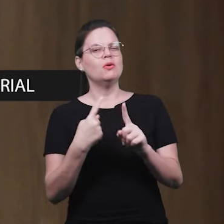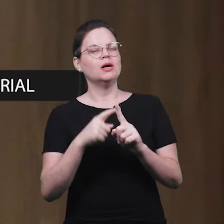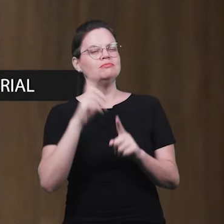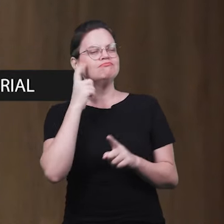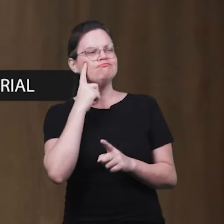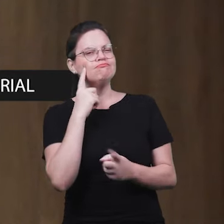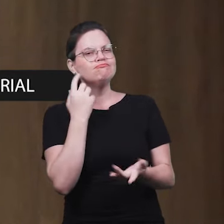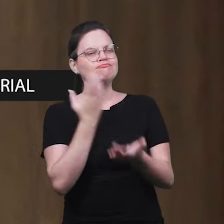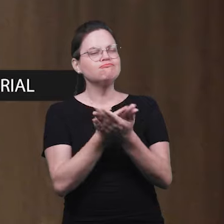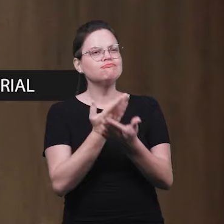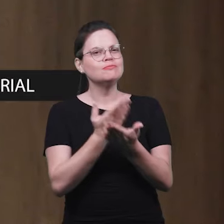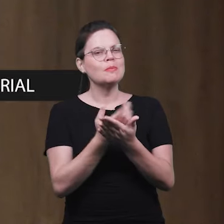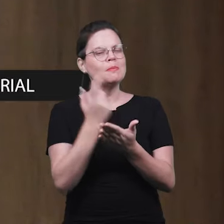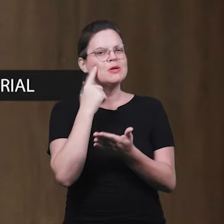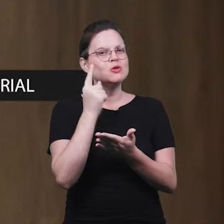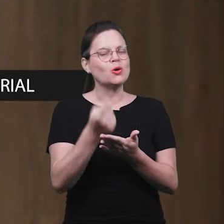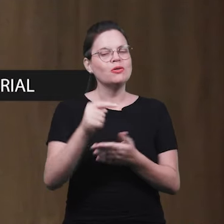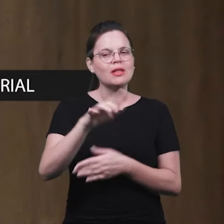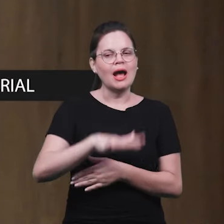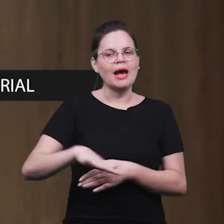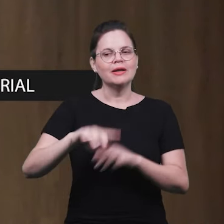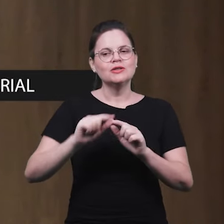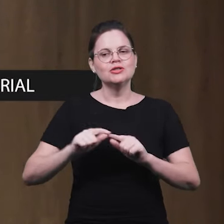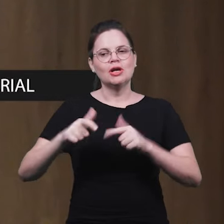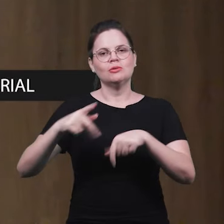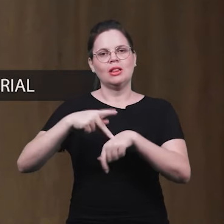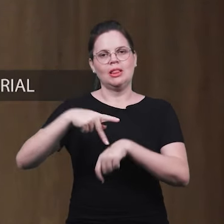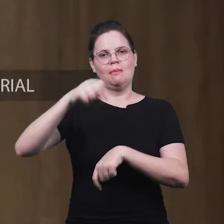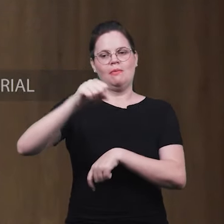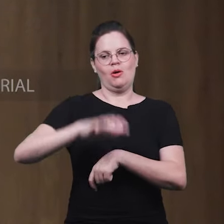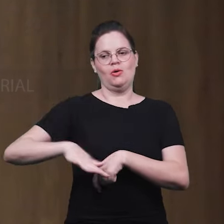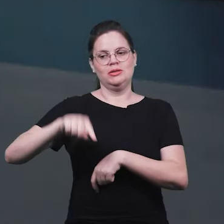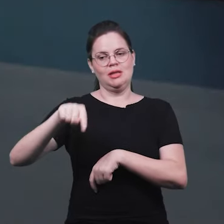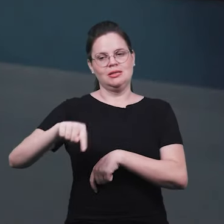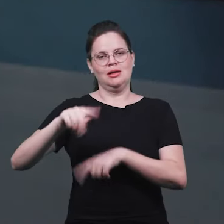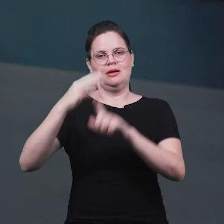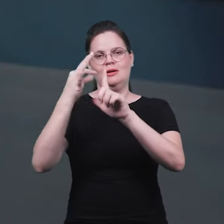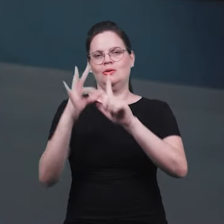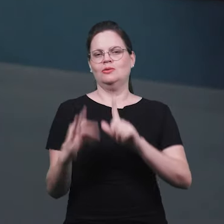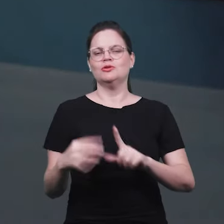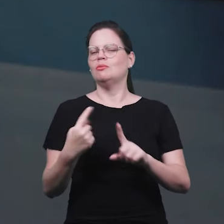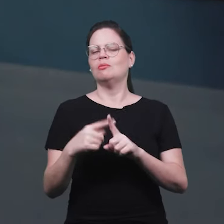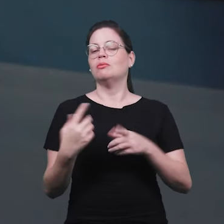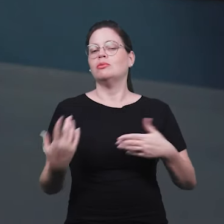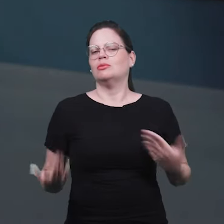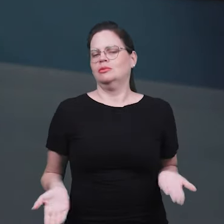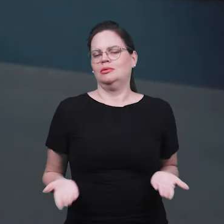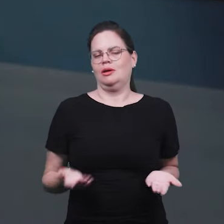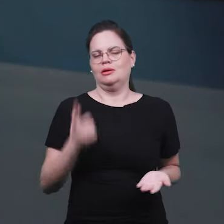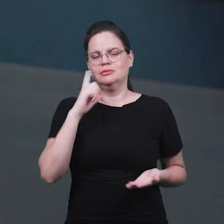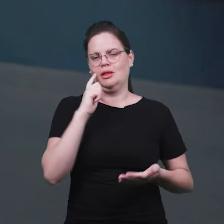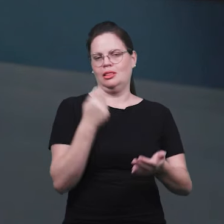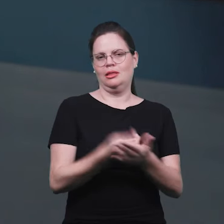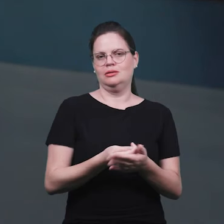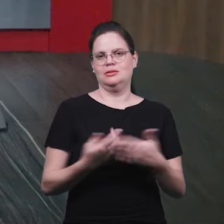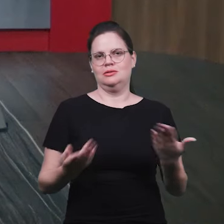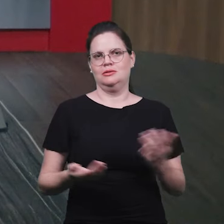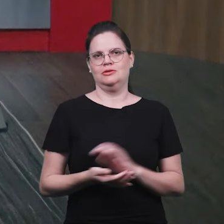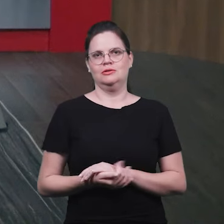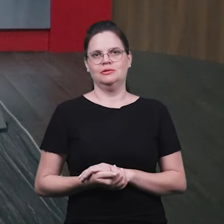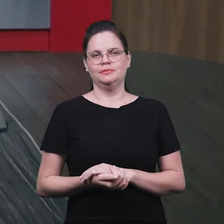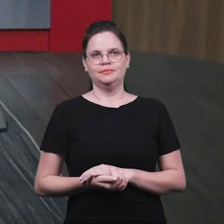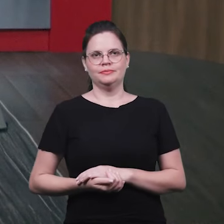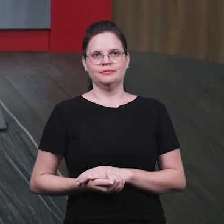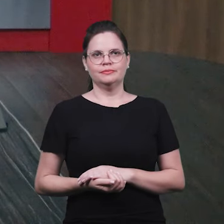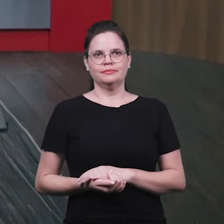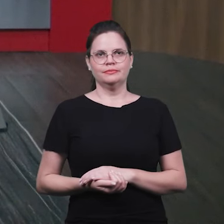conduzir para fazer uma pós-graduação nesse segmento? O que levou você a isso? O que se incentivou você a buscar